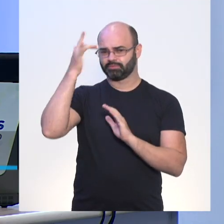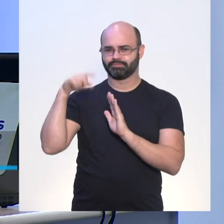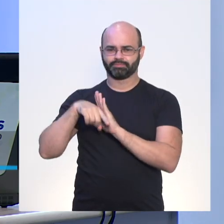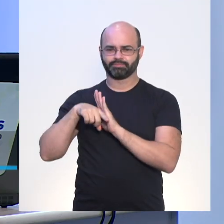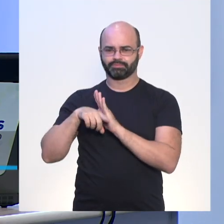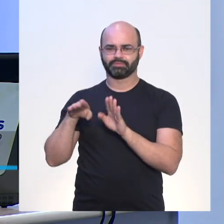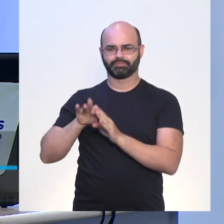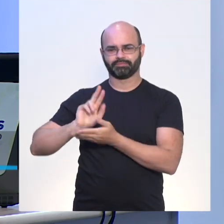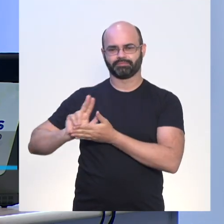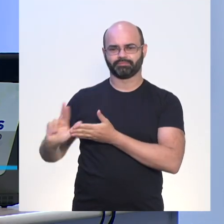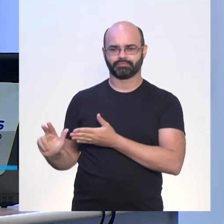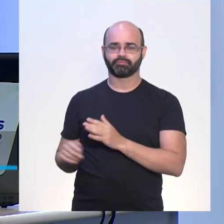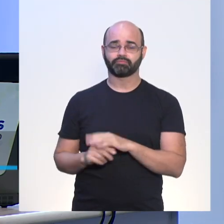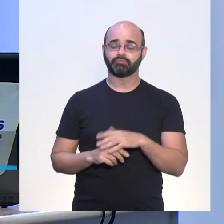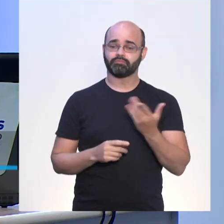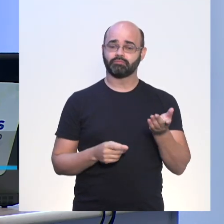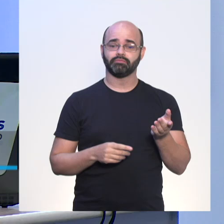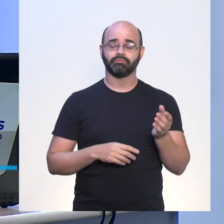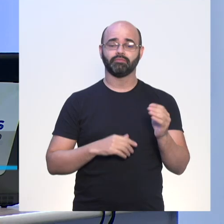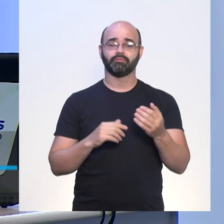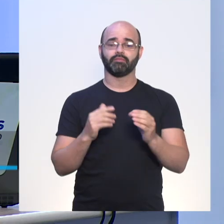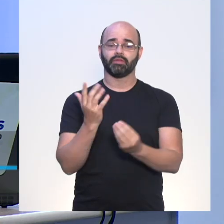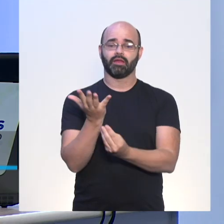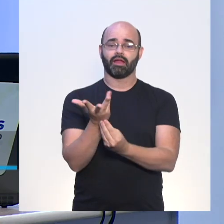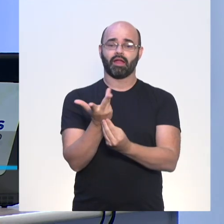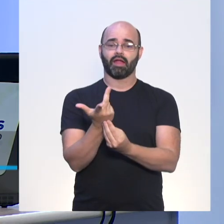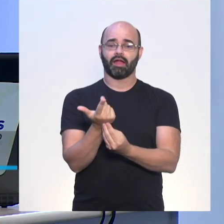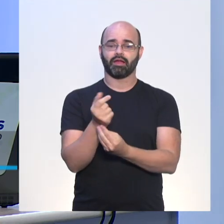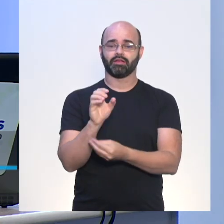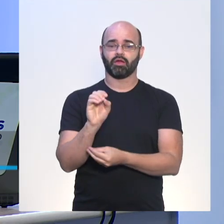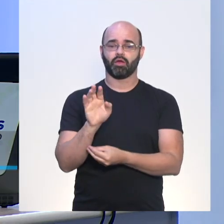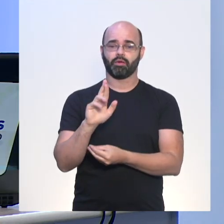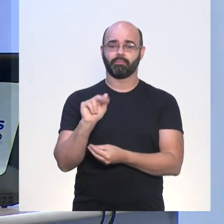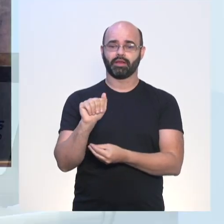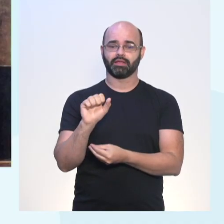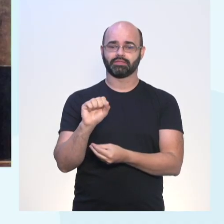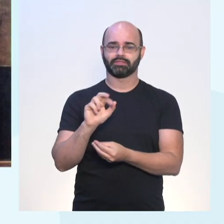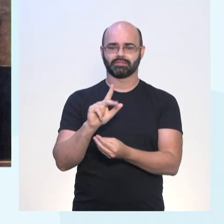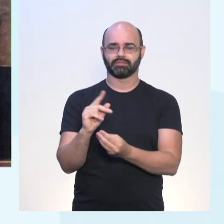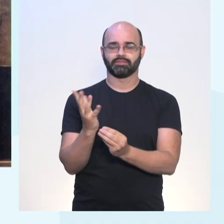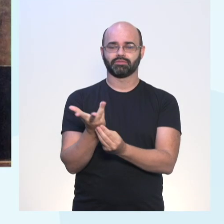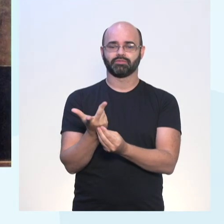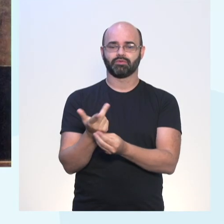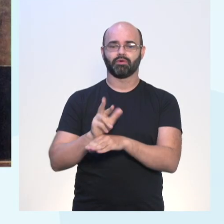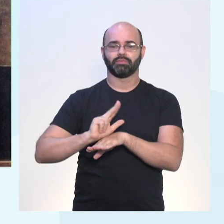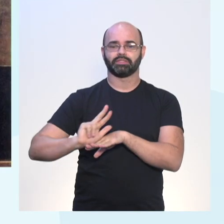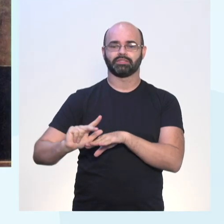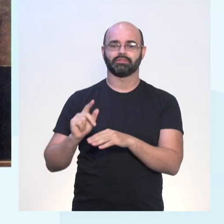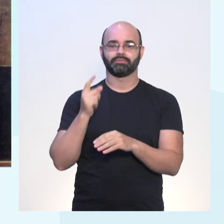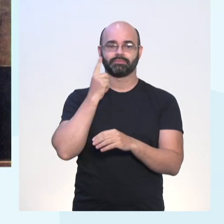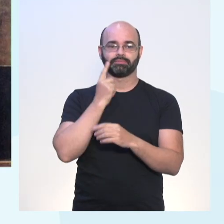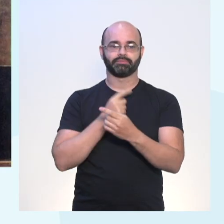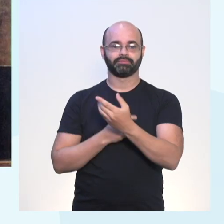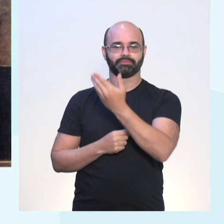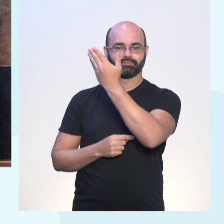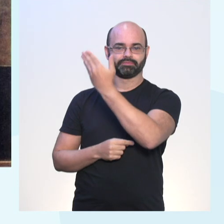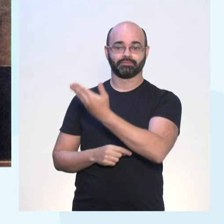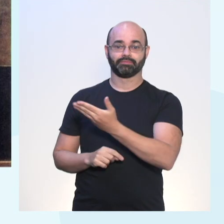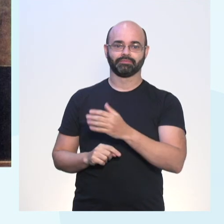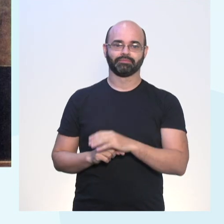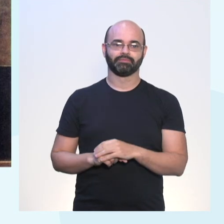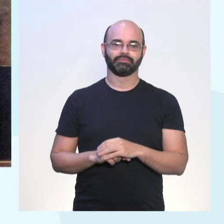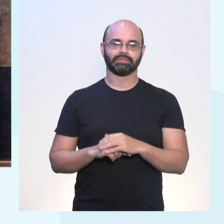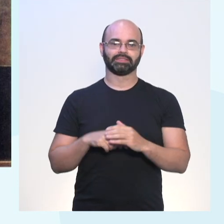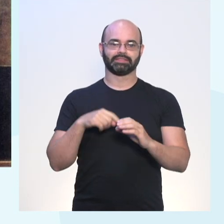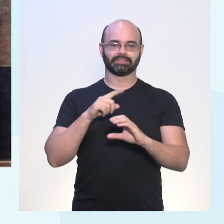também em obras de arte. Né? Então, vejam aí este quadro que se intitula Os Atributos das